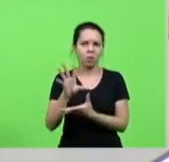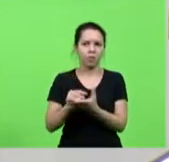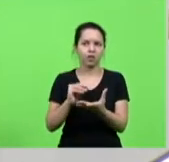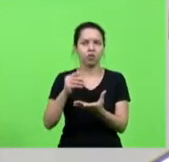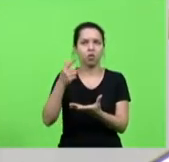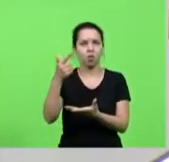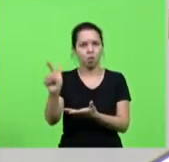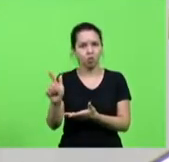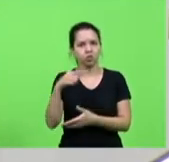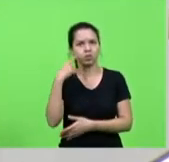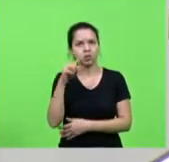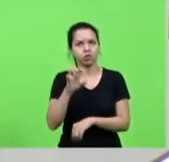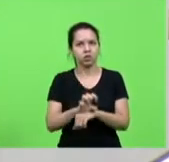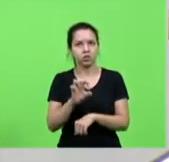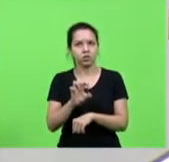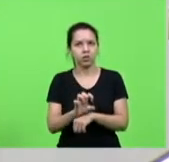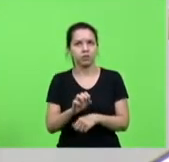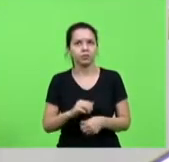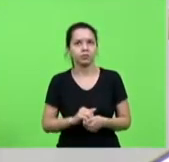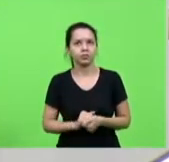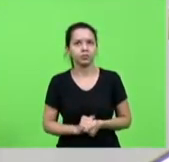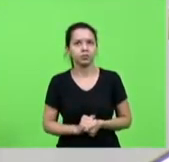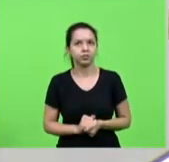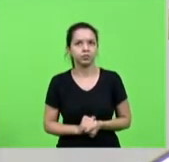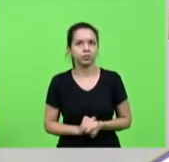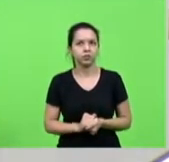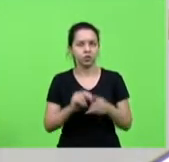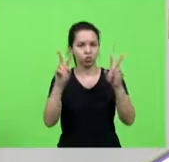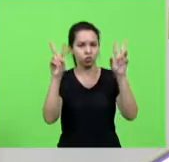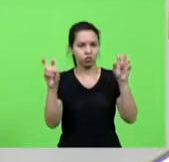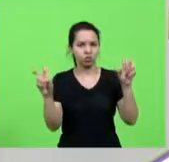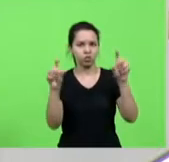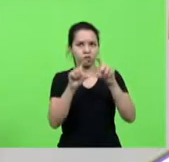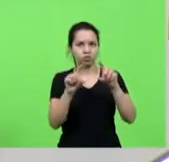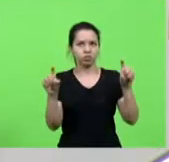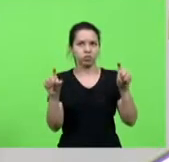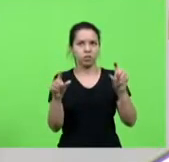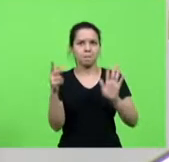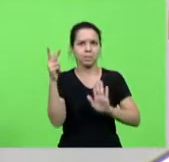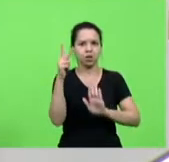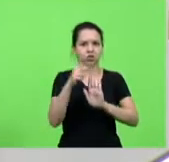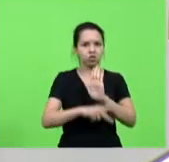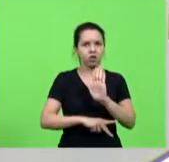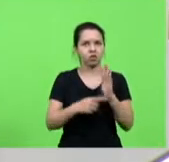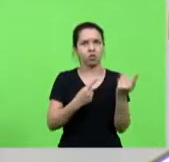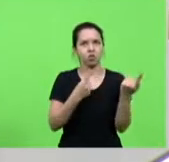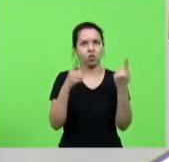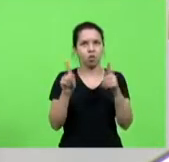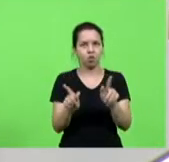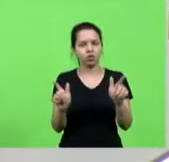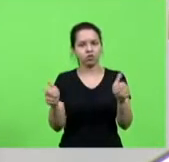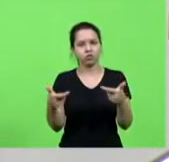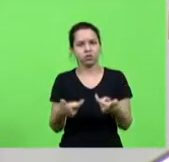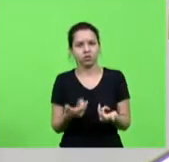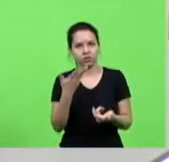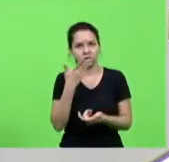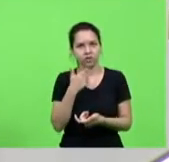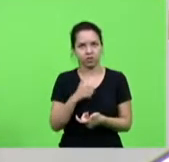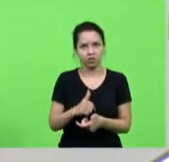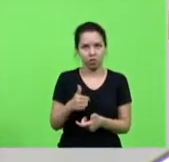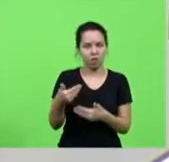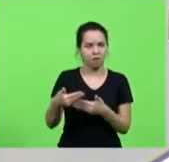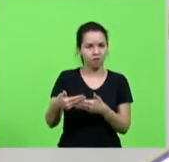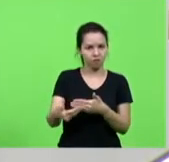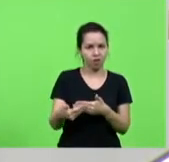deputada estadual. Bom, o título já é um pouco escandaloso, né? Projeto contra a sexualização infantil dá margem à